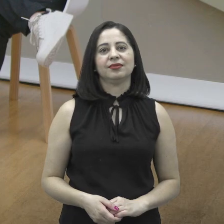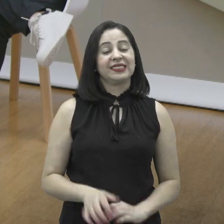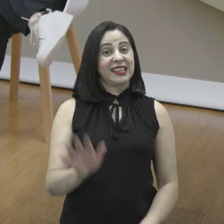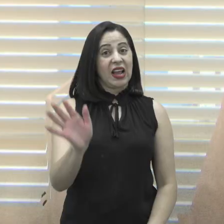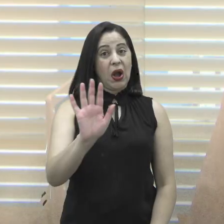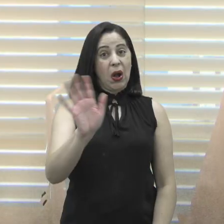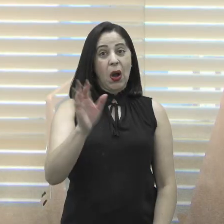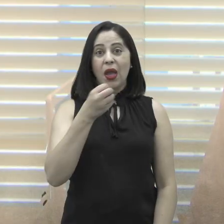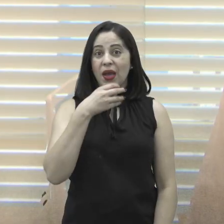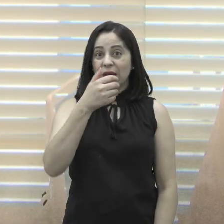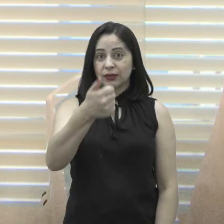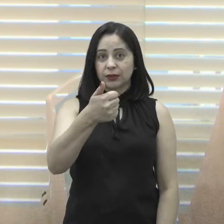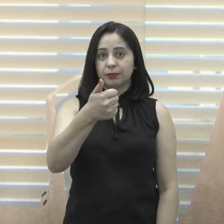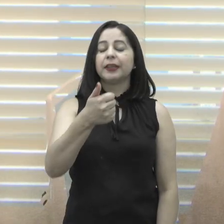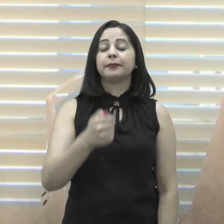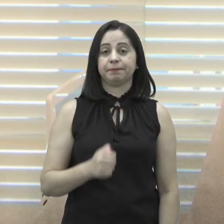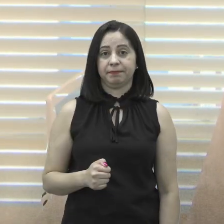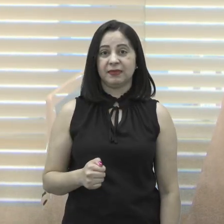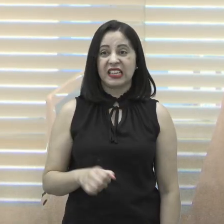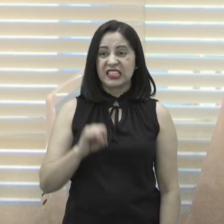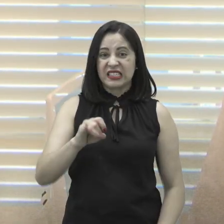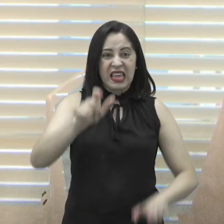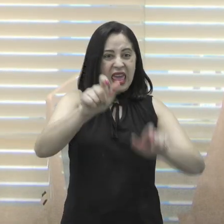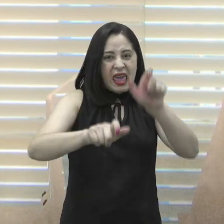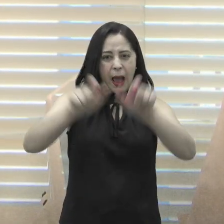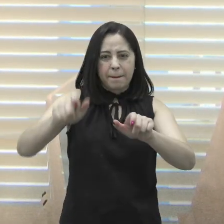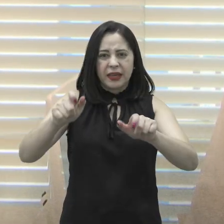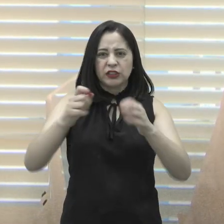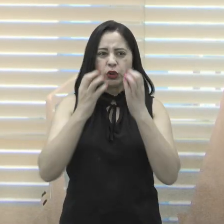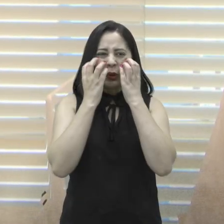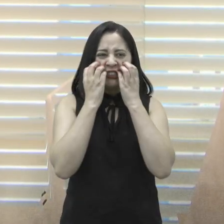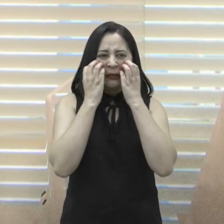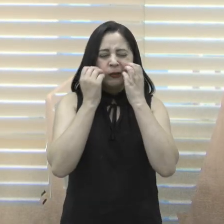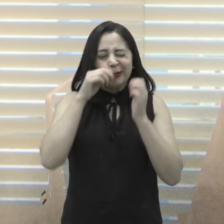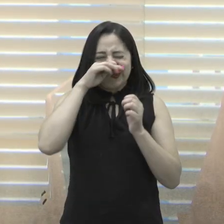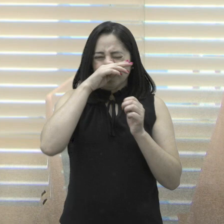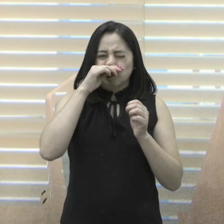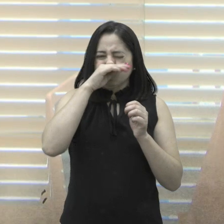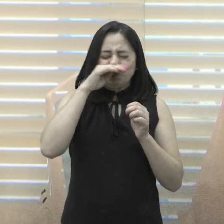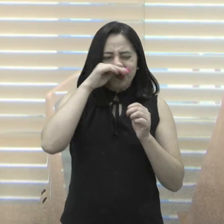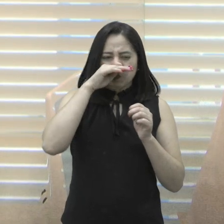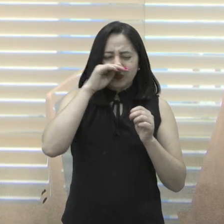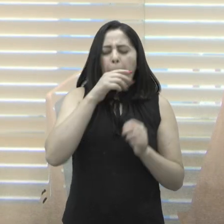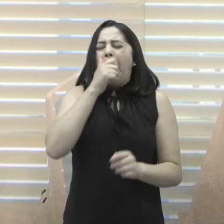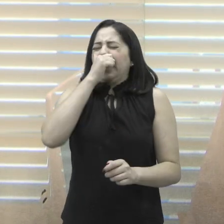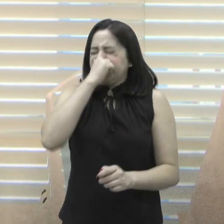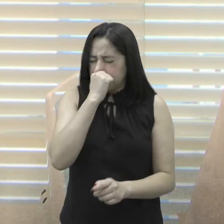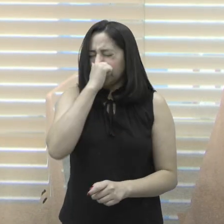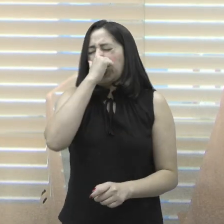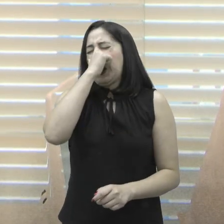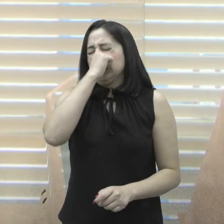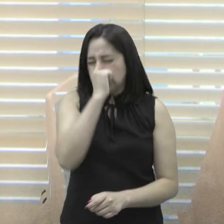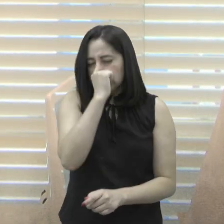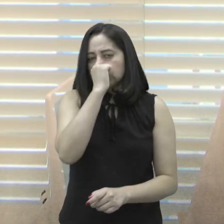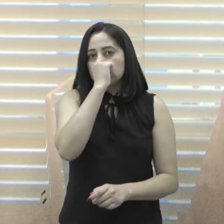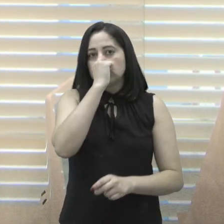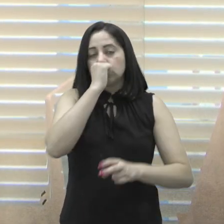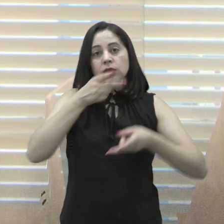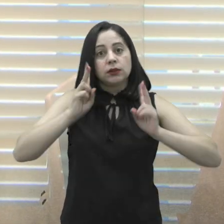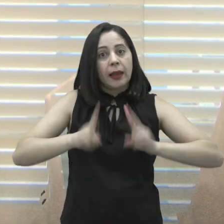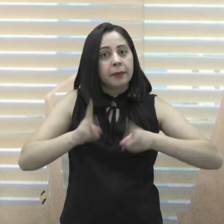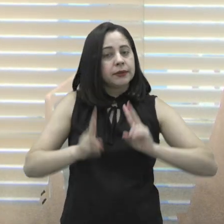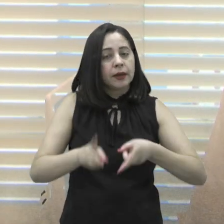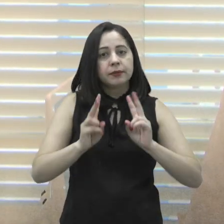Oi, Gi, tudo bem? Olha só, quem tem muita coceira no nariz ou então aqueles espirros que parecem nunca